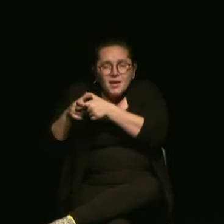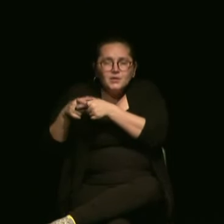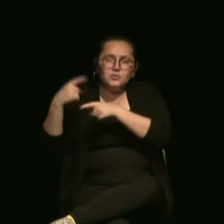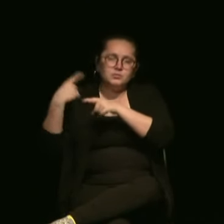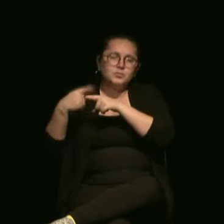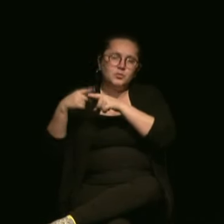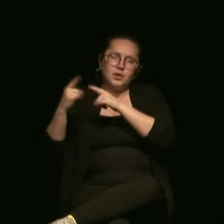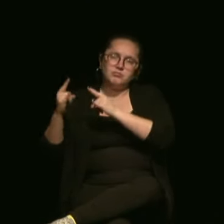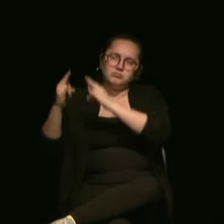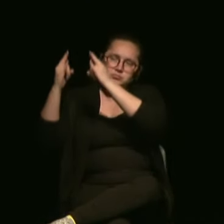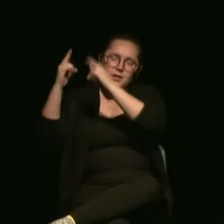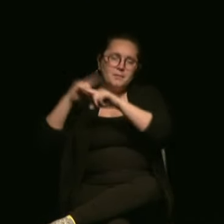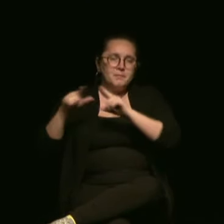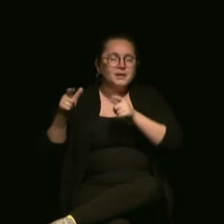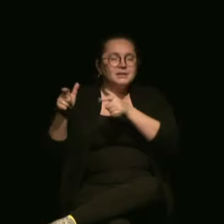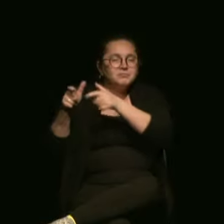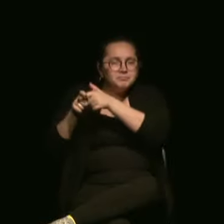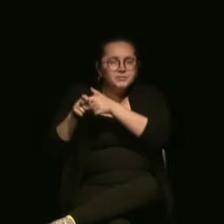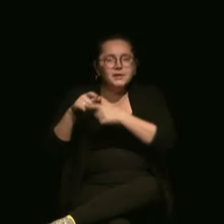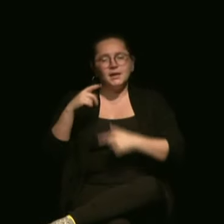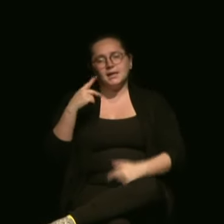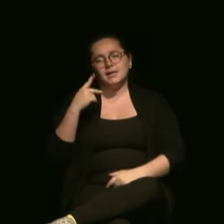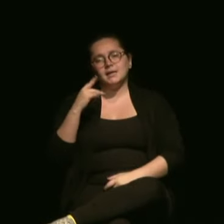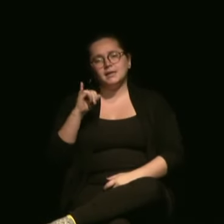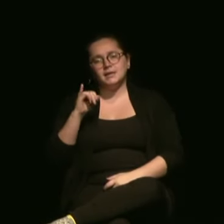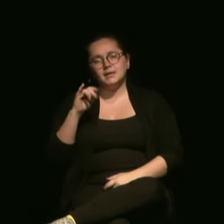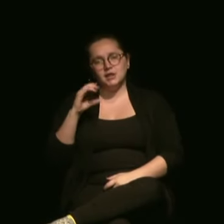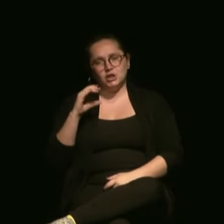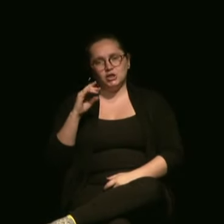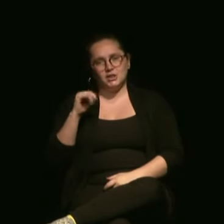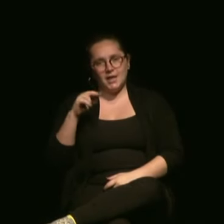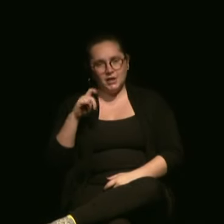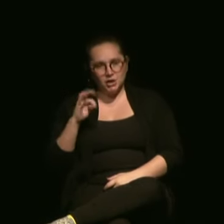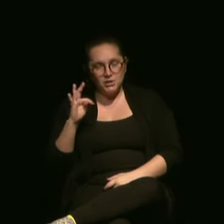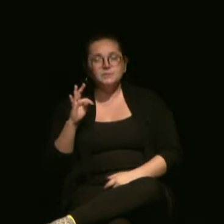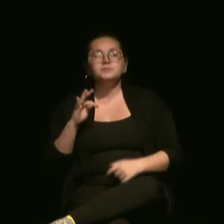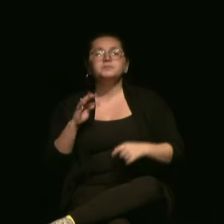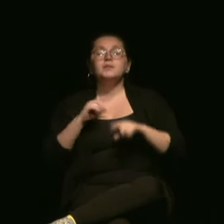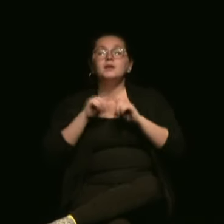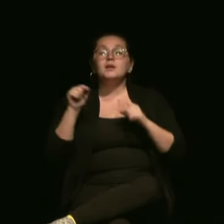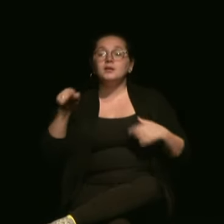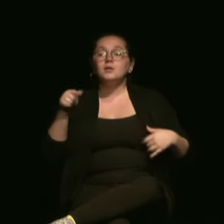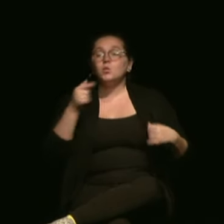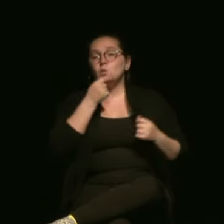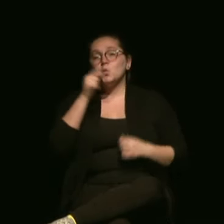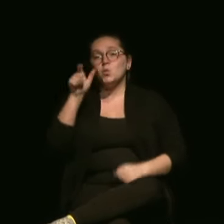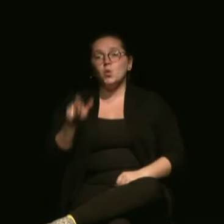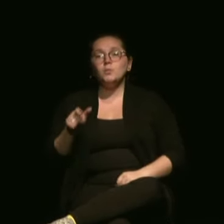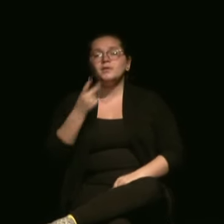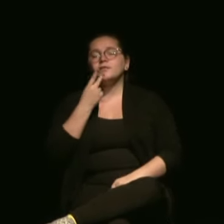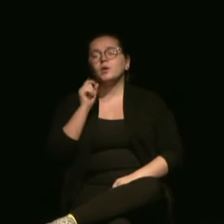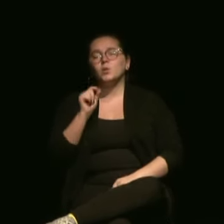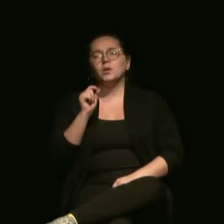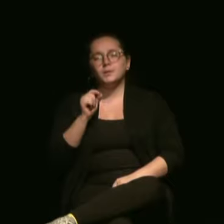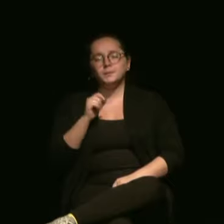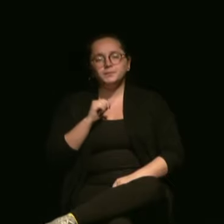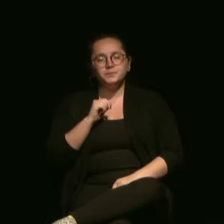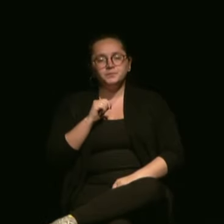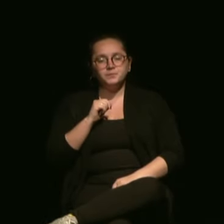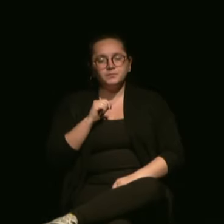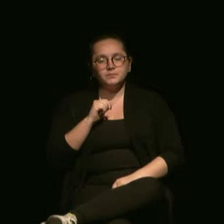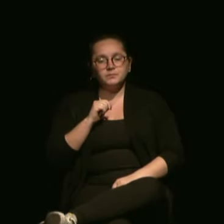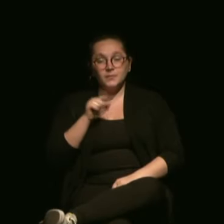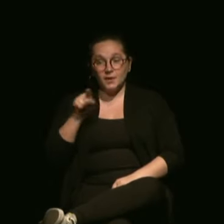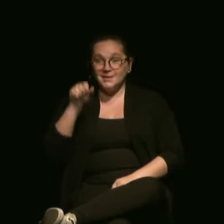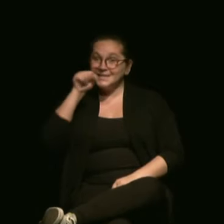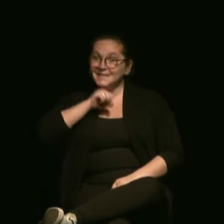classe média baixa em Copacabana, então são kitnets, são apartamentos pequenos. E o Coutinho diz que esse era um apartamento em que